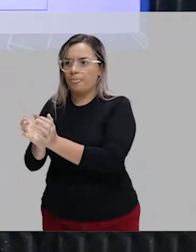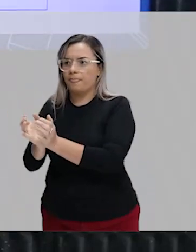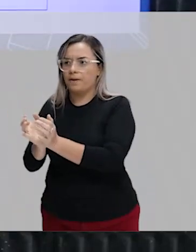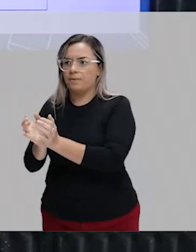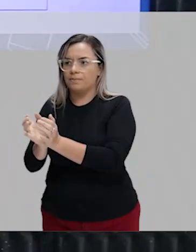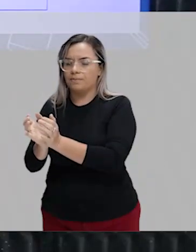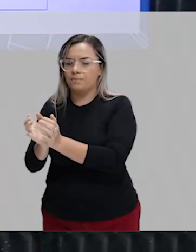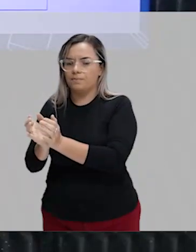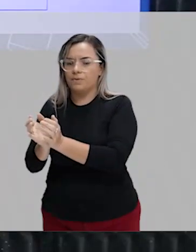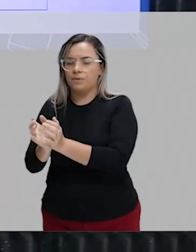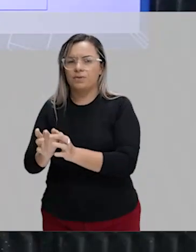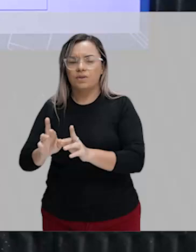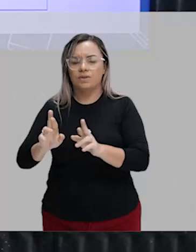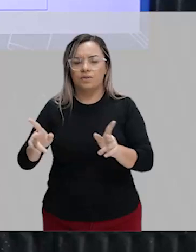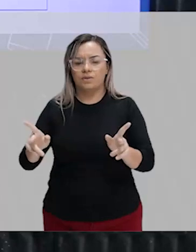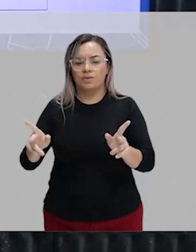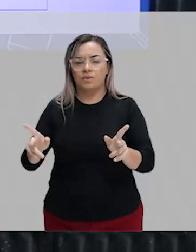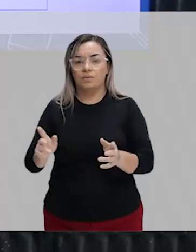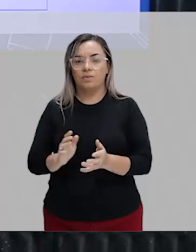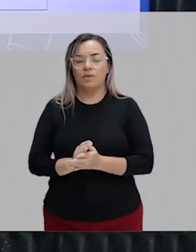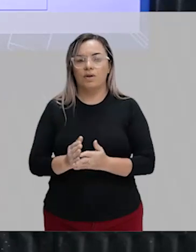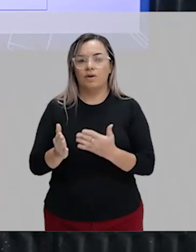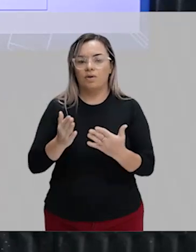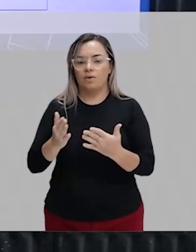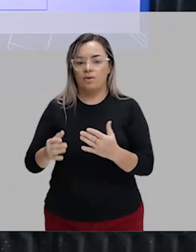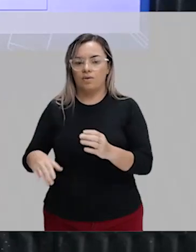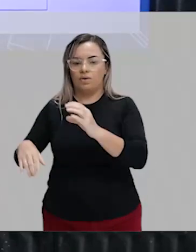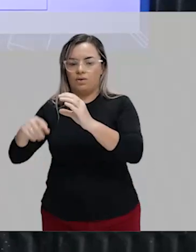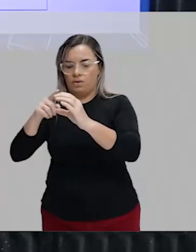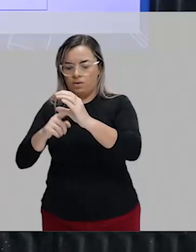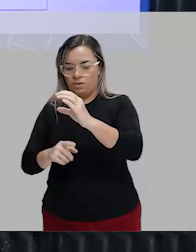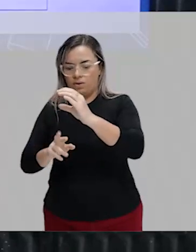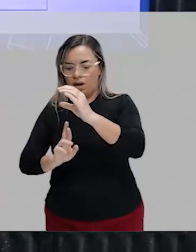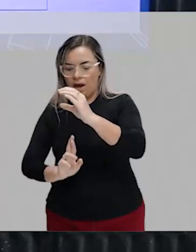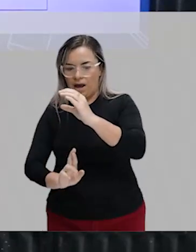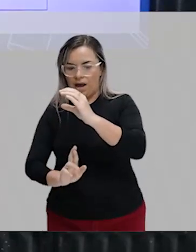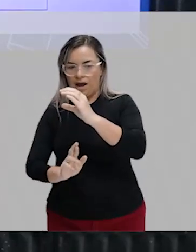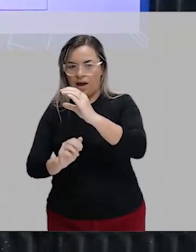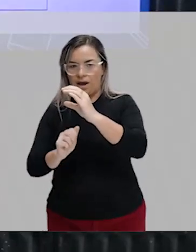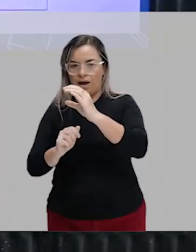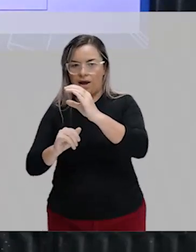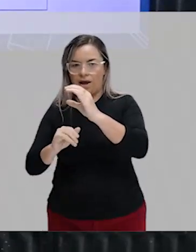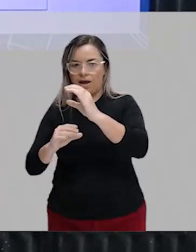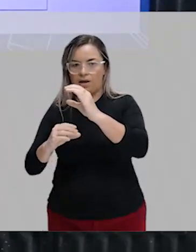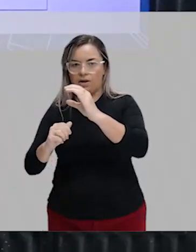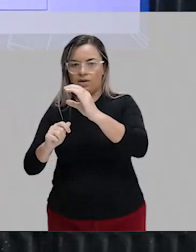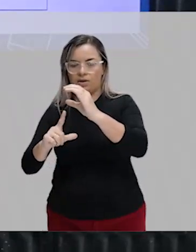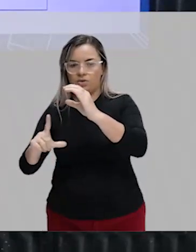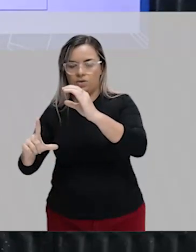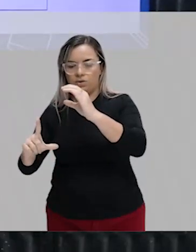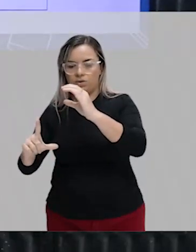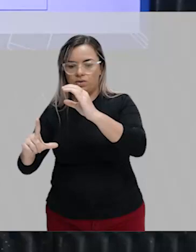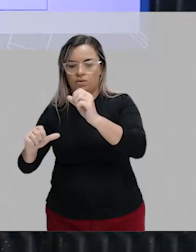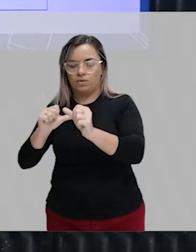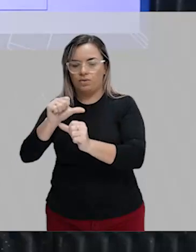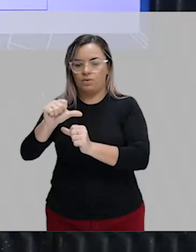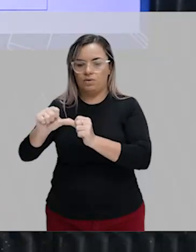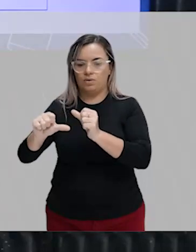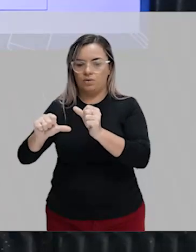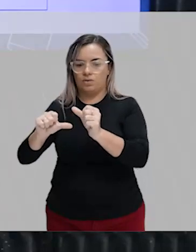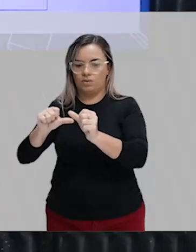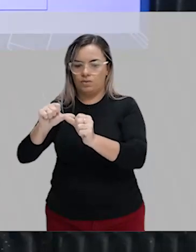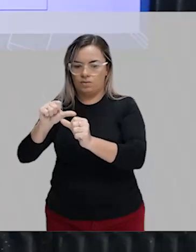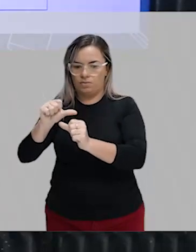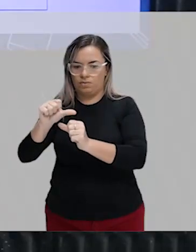localizado nesse ponto aqui, que a gente chama de radical. Então, o que muda de um aminoácido para o